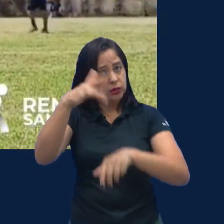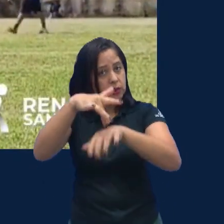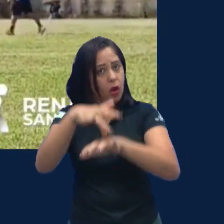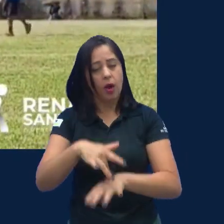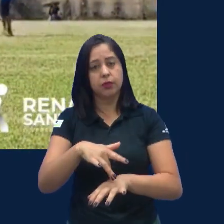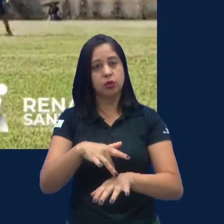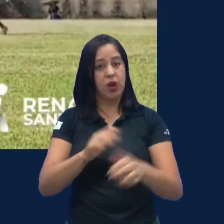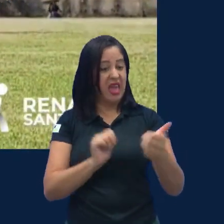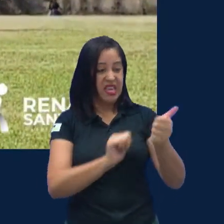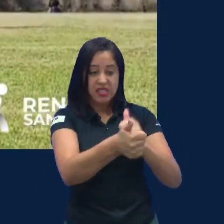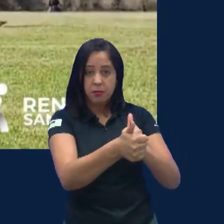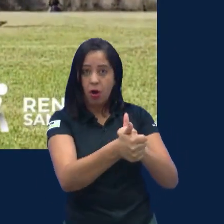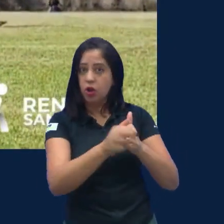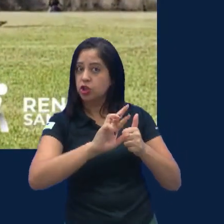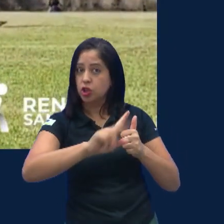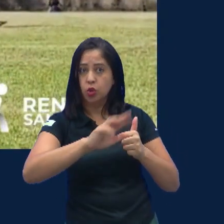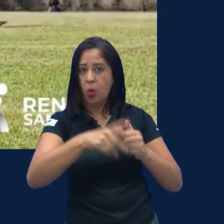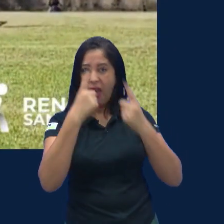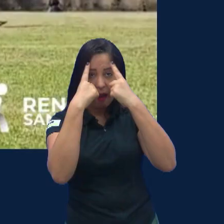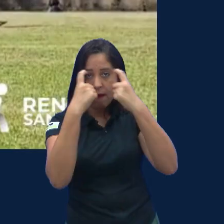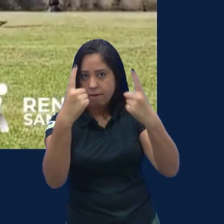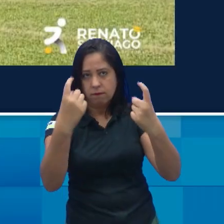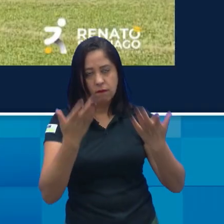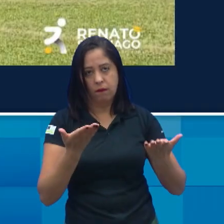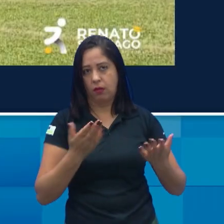Esporte não é isso.